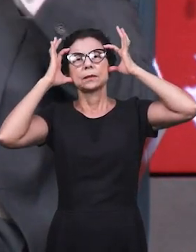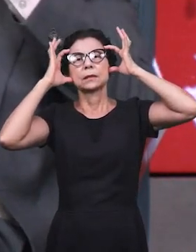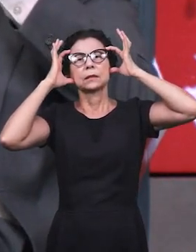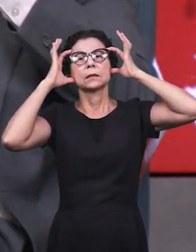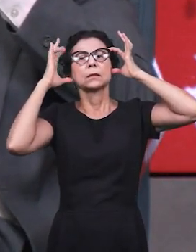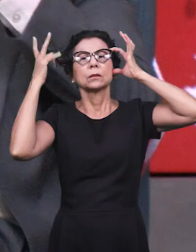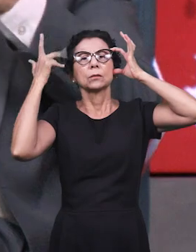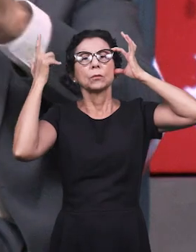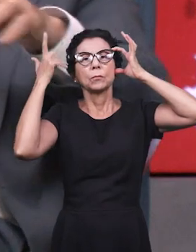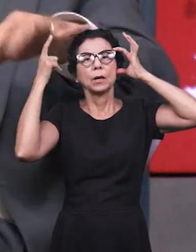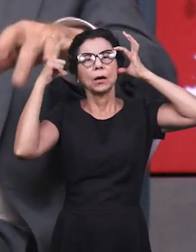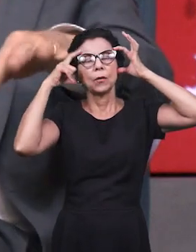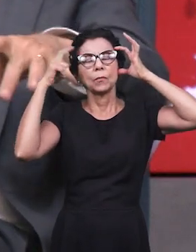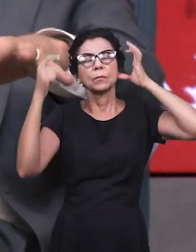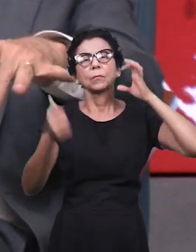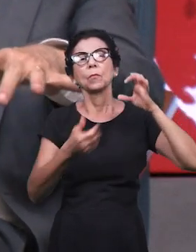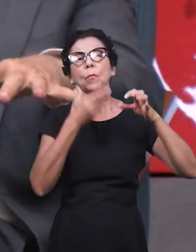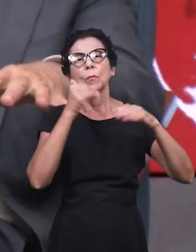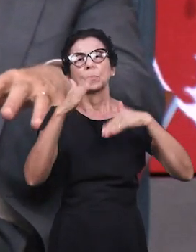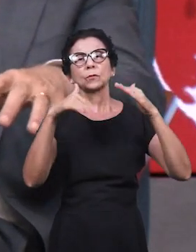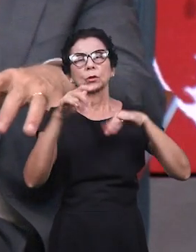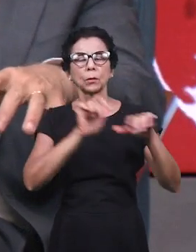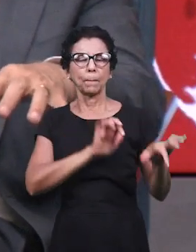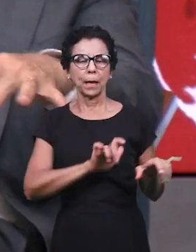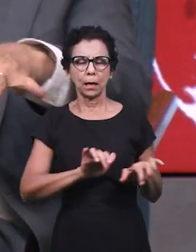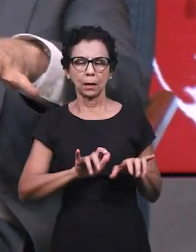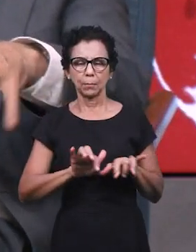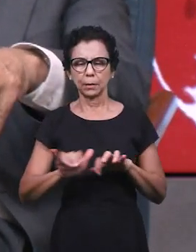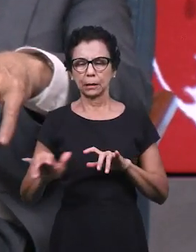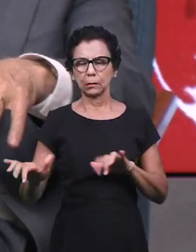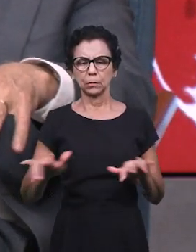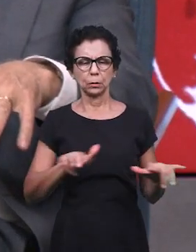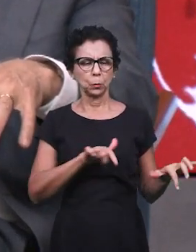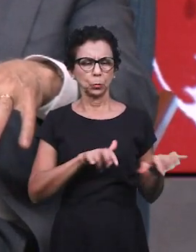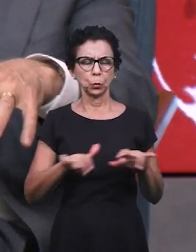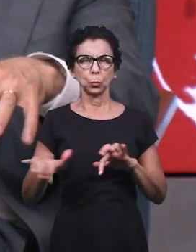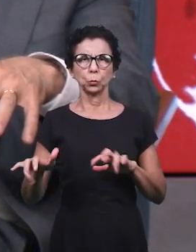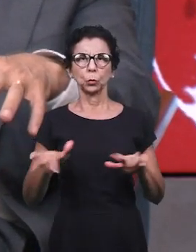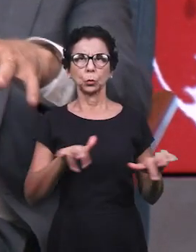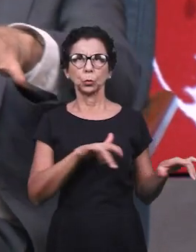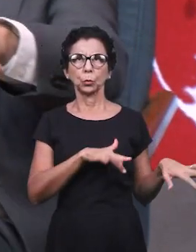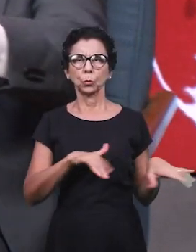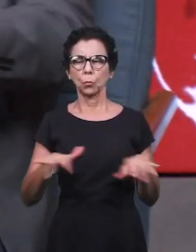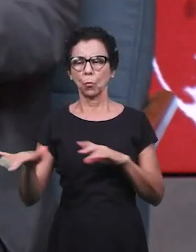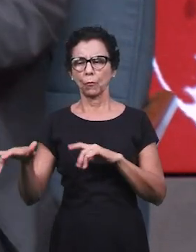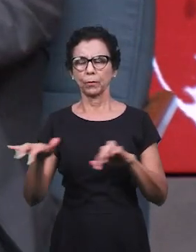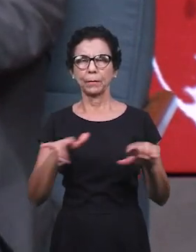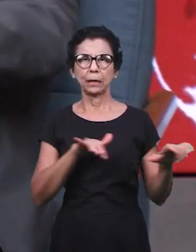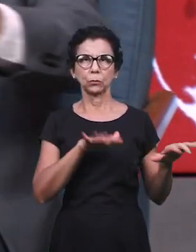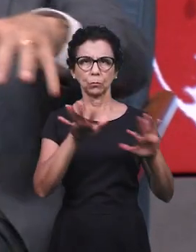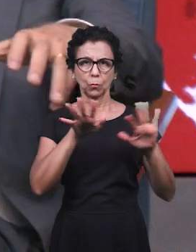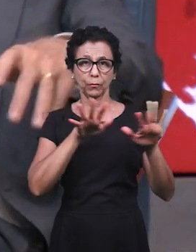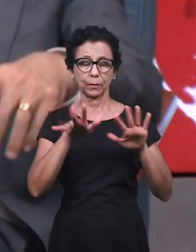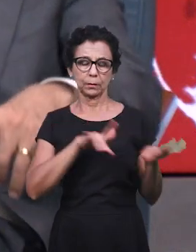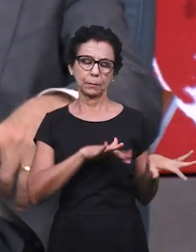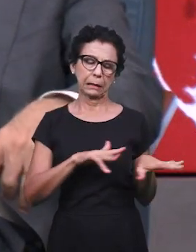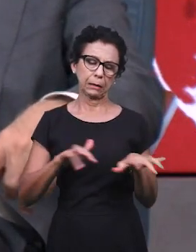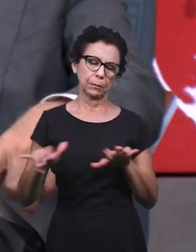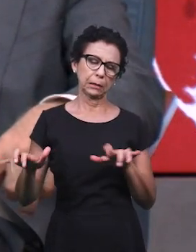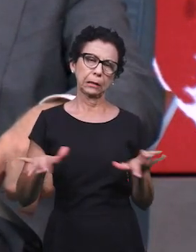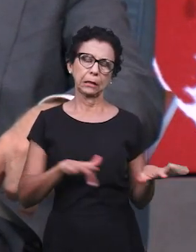tudo aqui. Quando o pianista toca, não são as mãos. O movimento deles, das